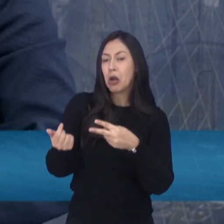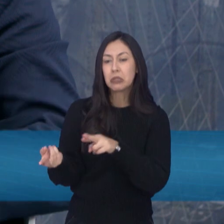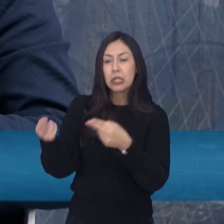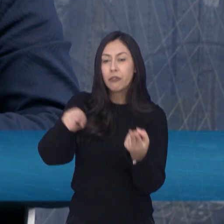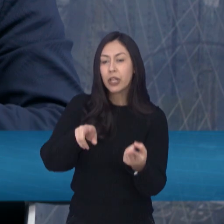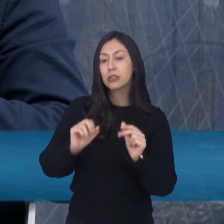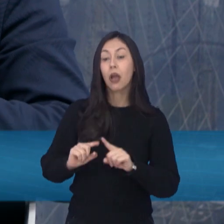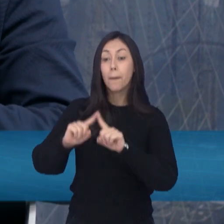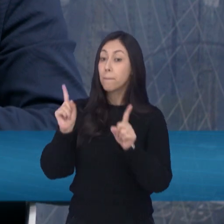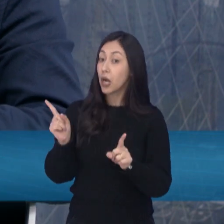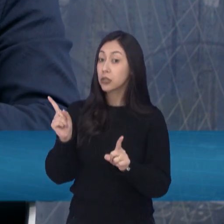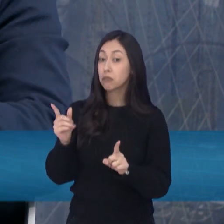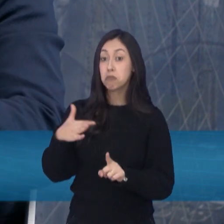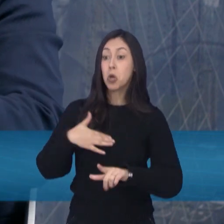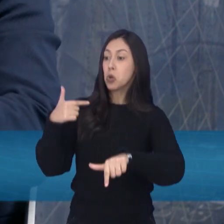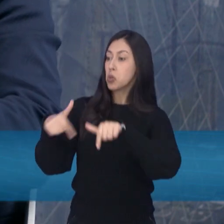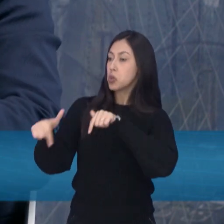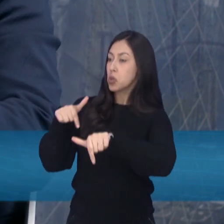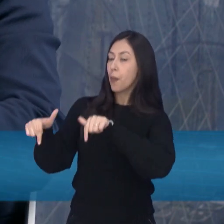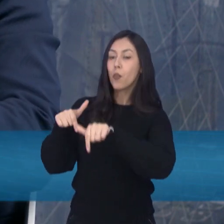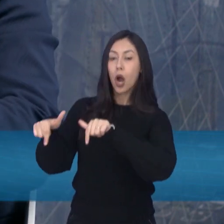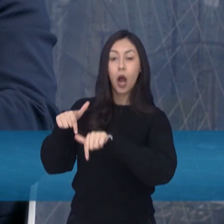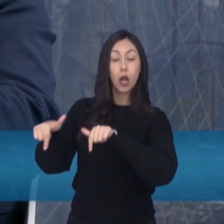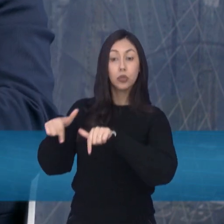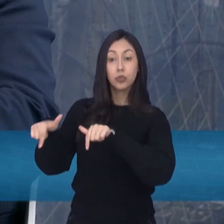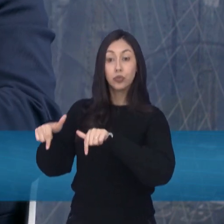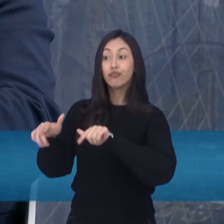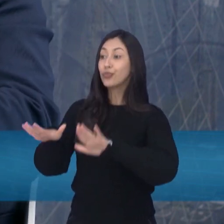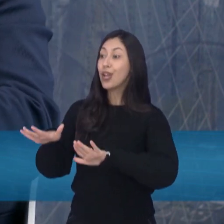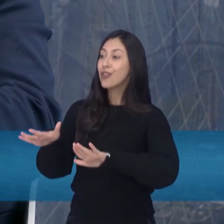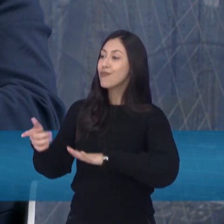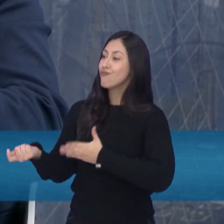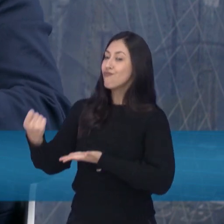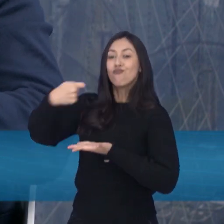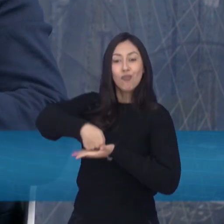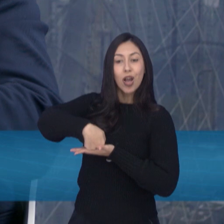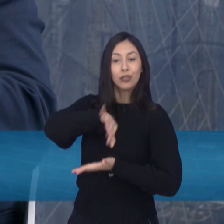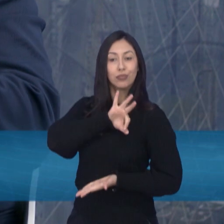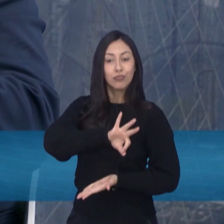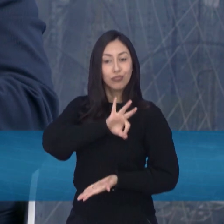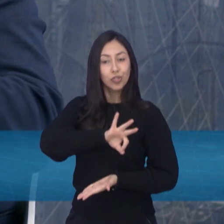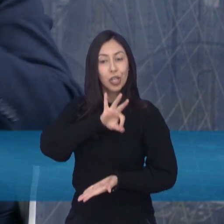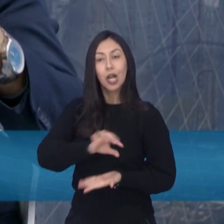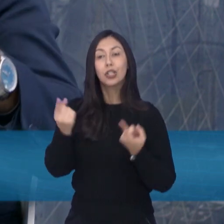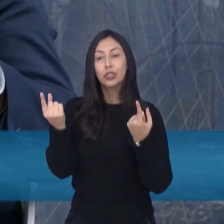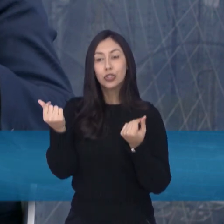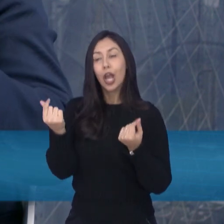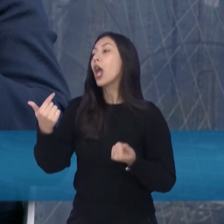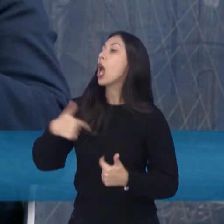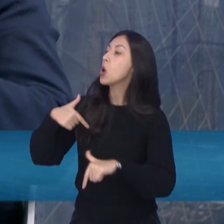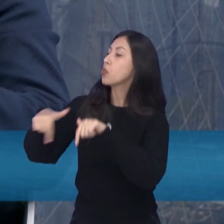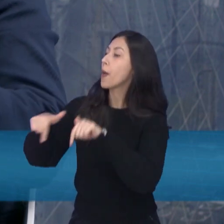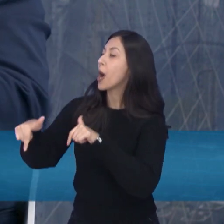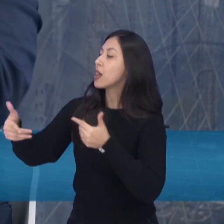ideia, eu troco o meu trabalho com determinada fatia de renda, determinada em quantidades monetárias de dinheiro que eu tenho no